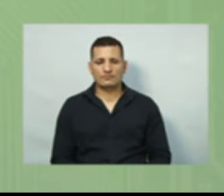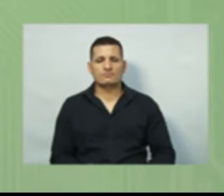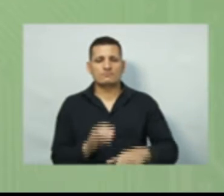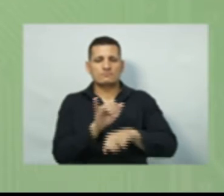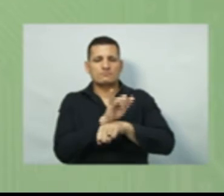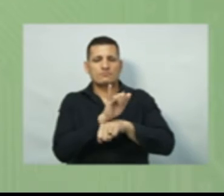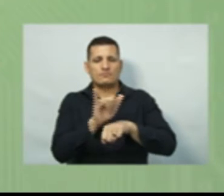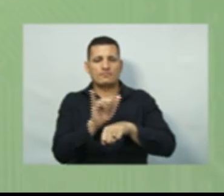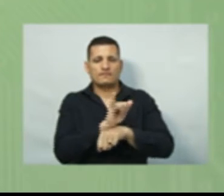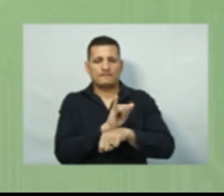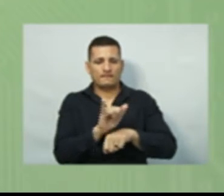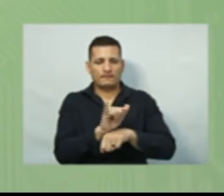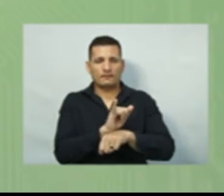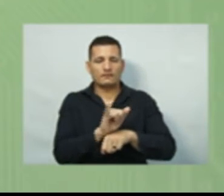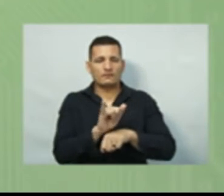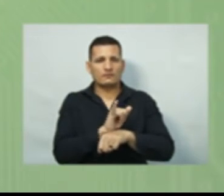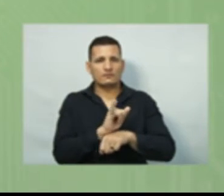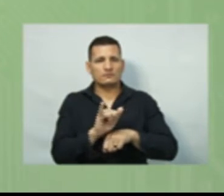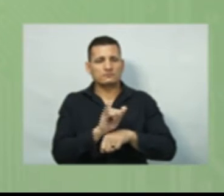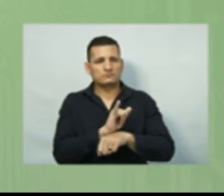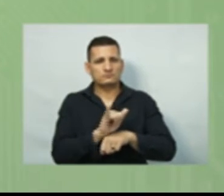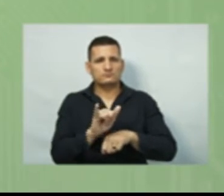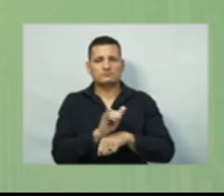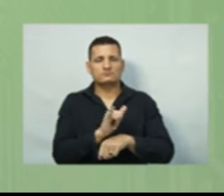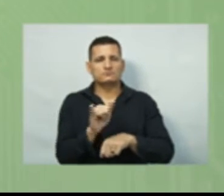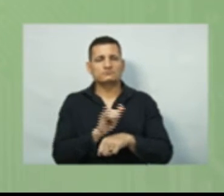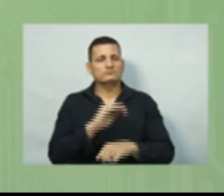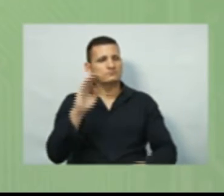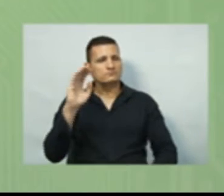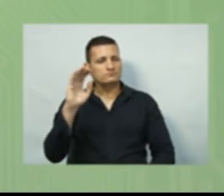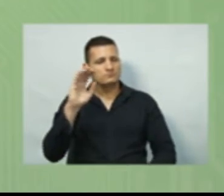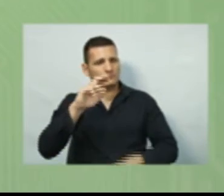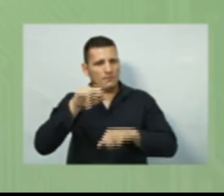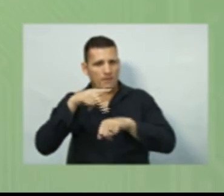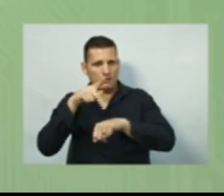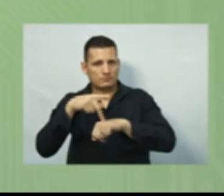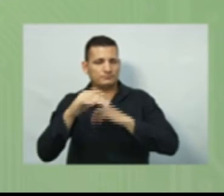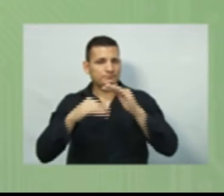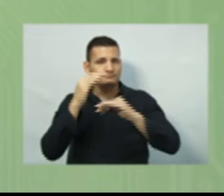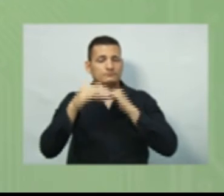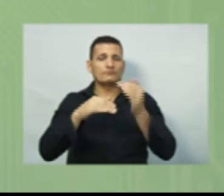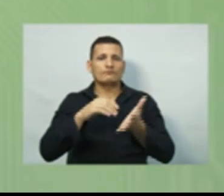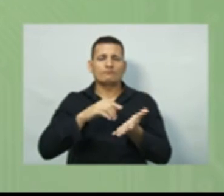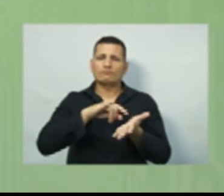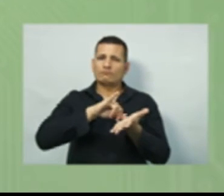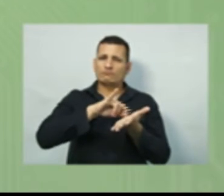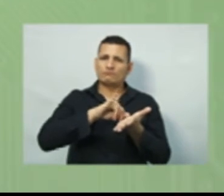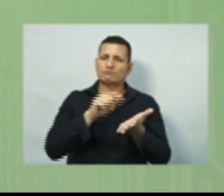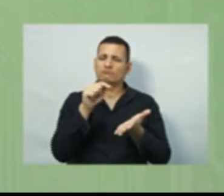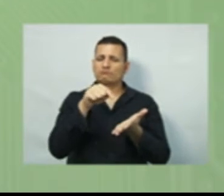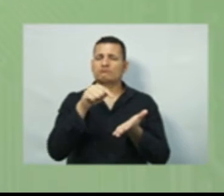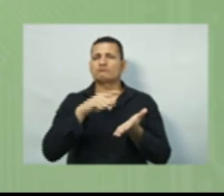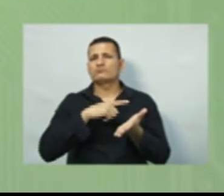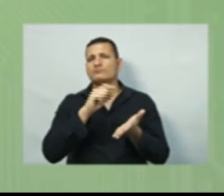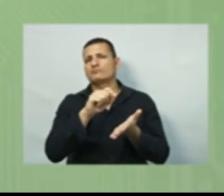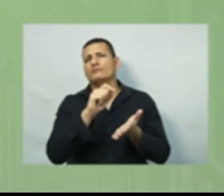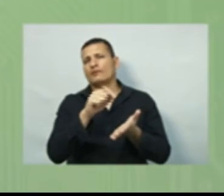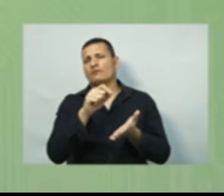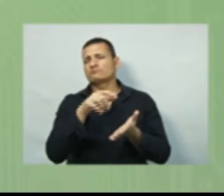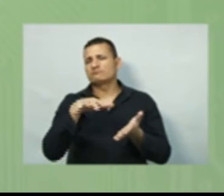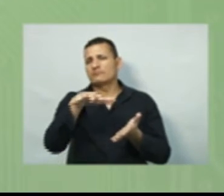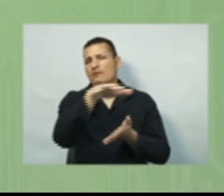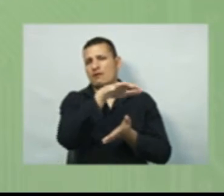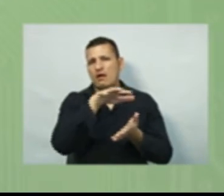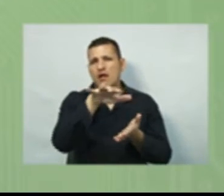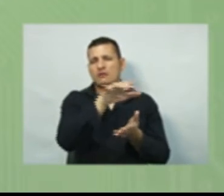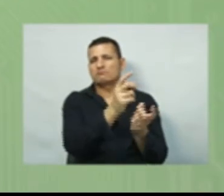nacional de desenvolvimento, né? O capitalismo ele é centrado no mercado, e o mercado ele é guiado por essa questão